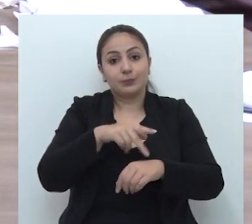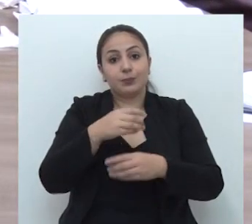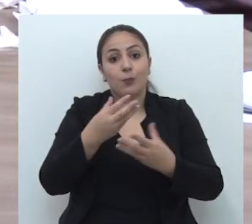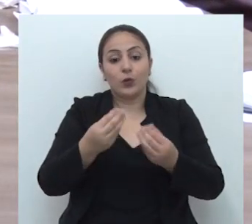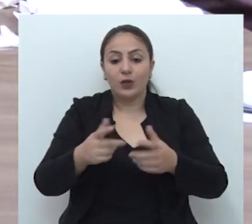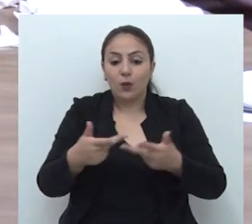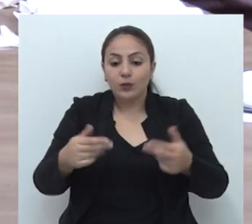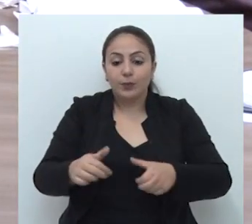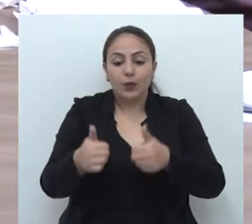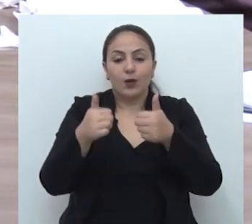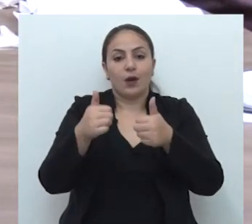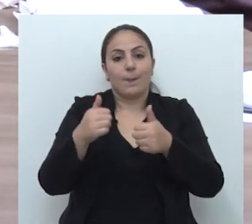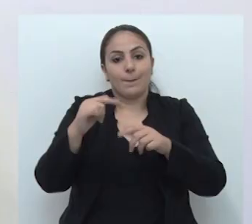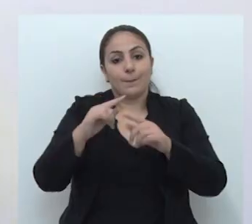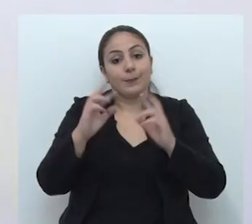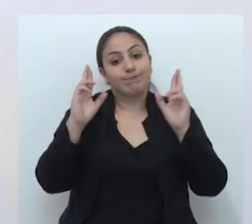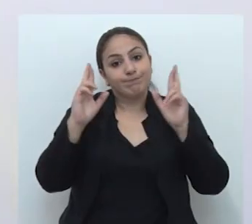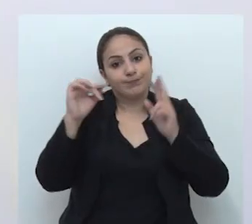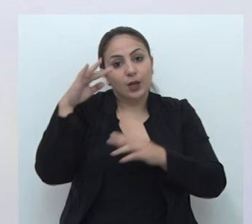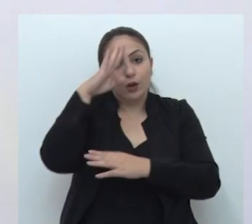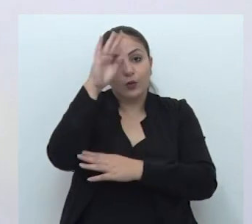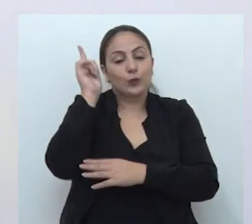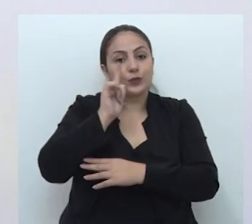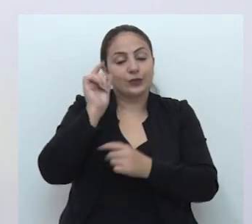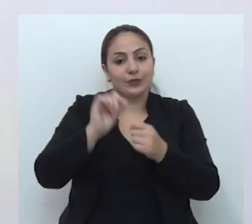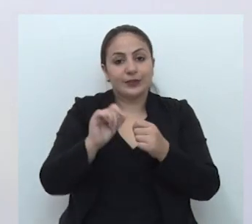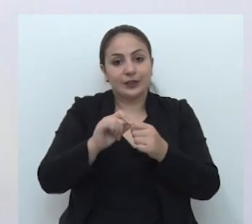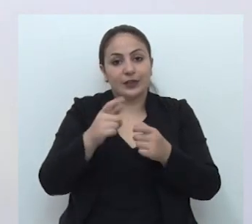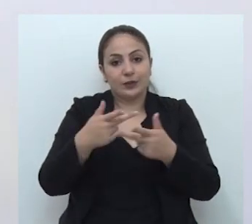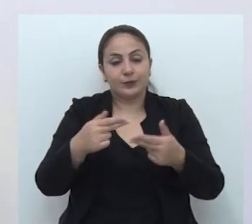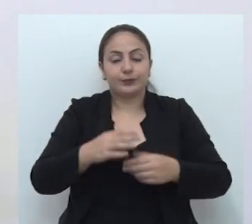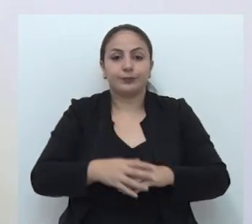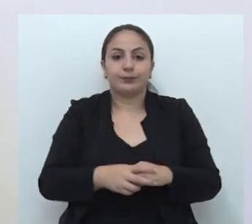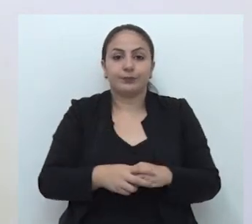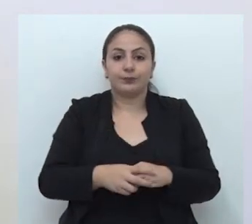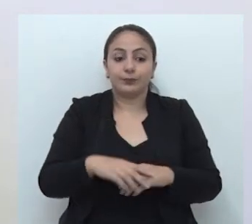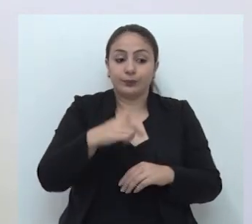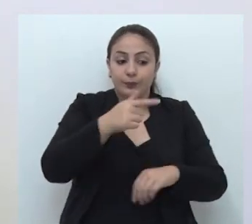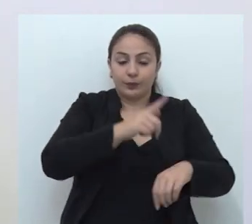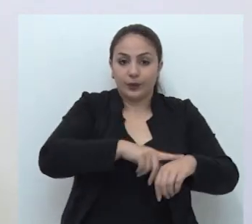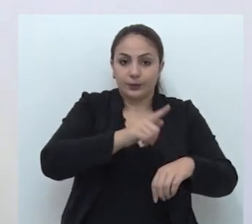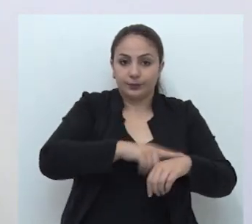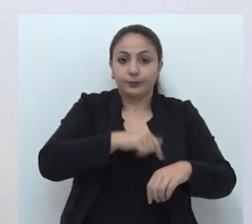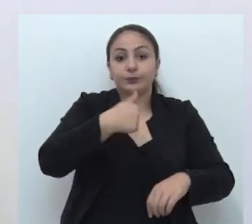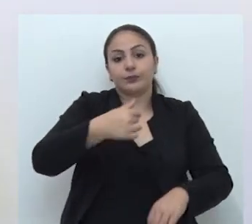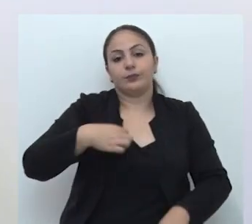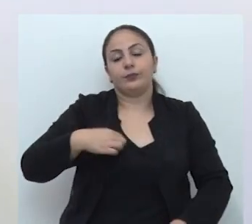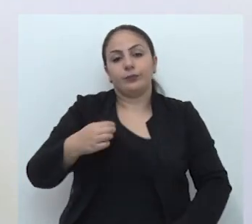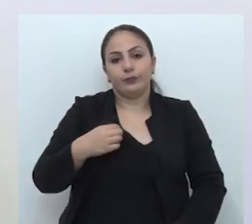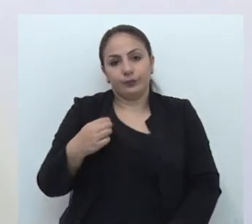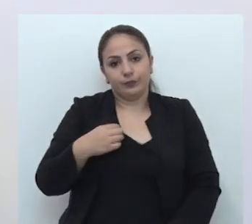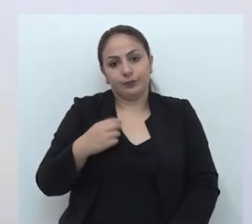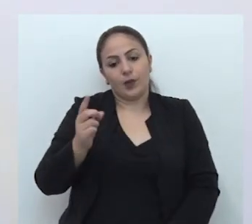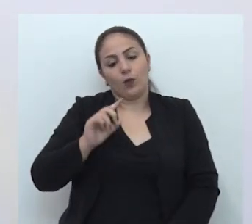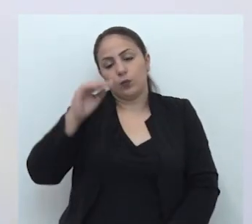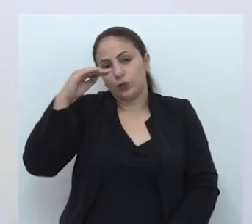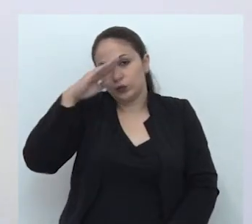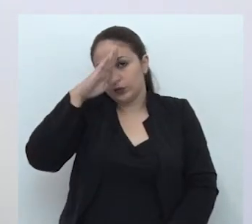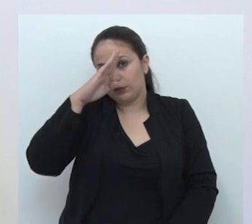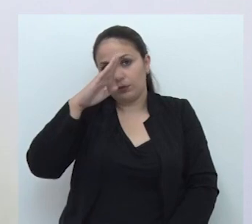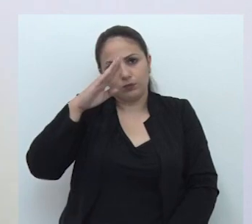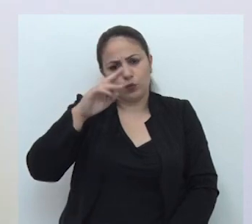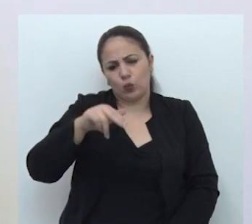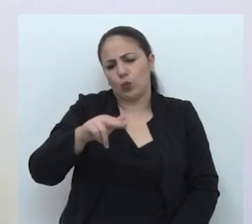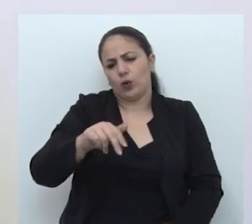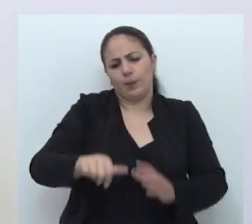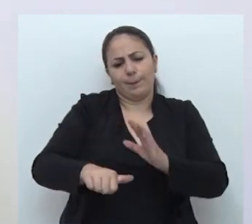Bolsonaro cumpra suas promessas. Talvez em outro cenário eu teria outro candidato, né? Que não o Jair Bolsonaro, nunca